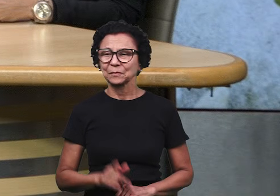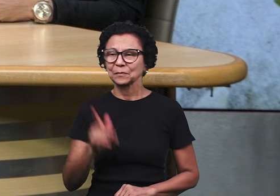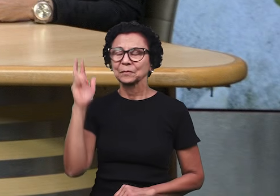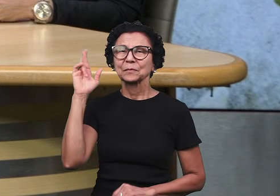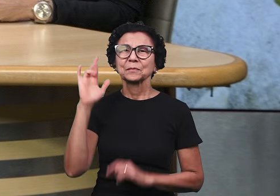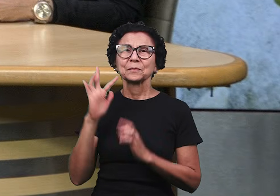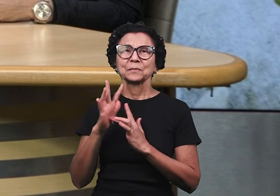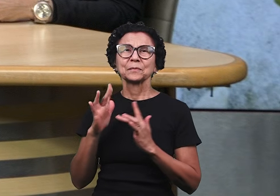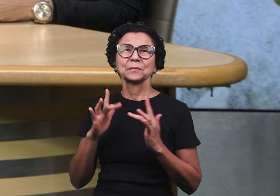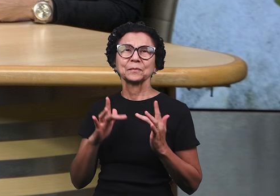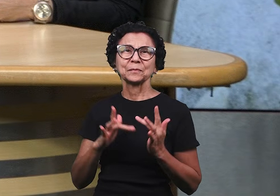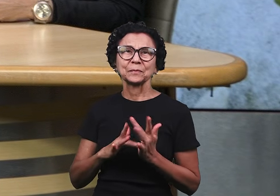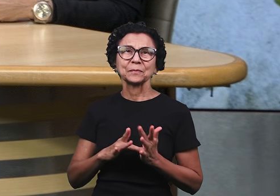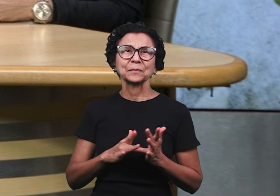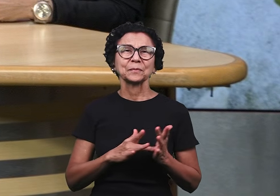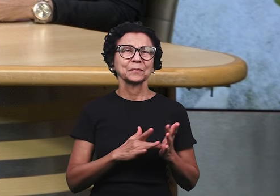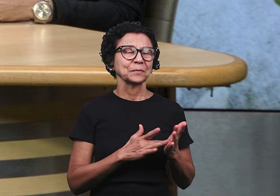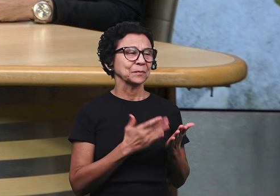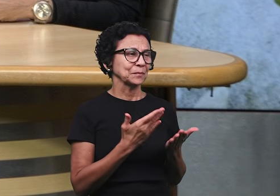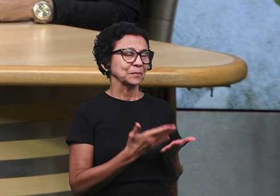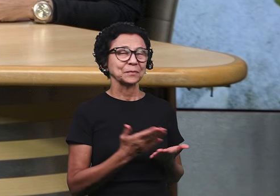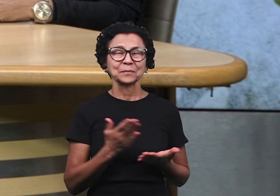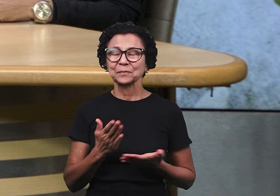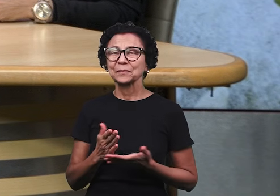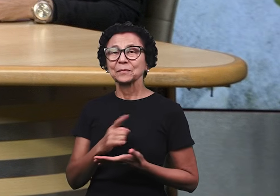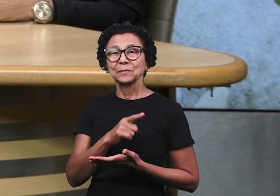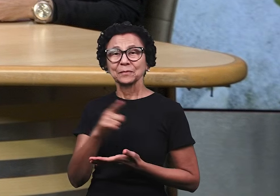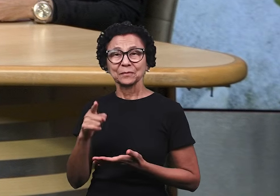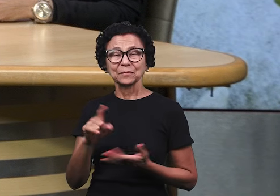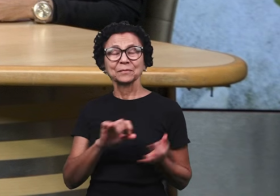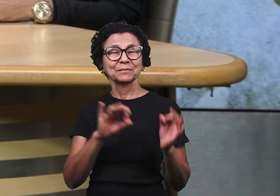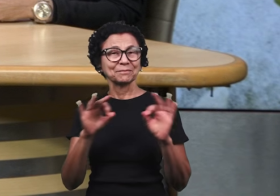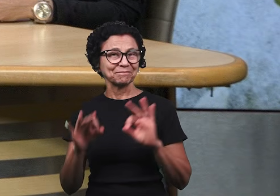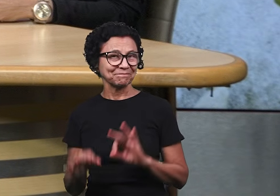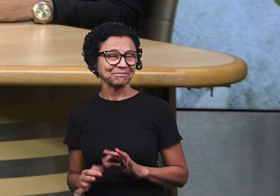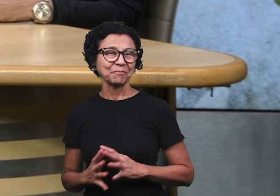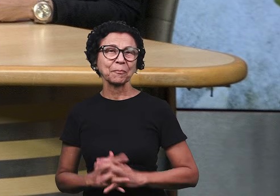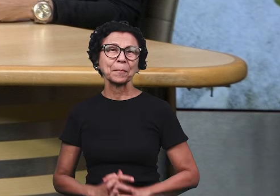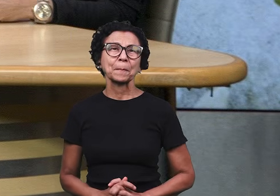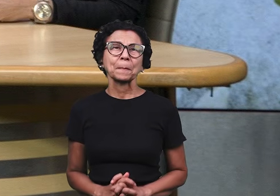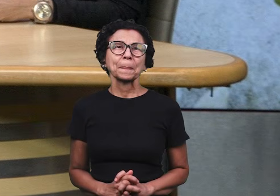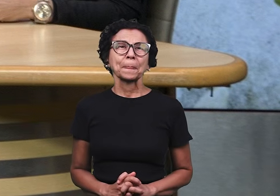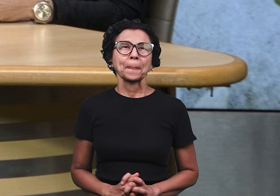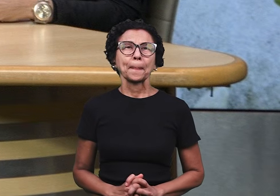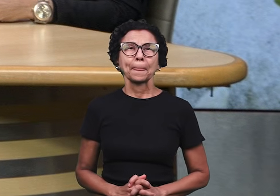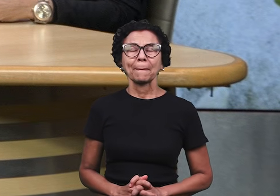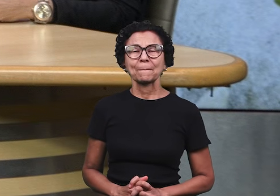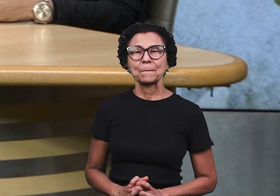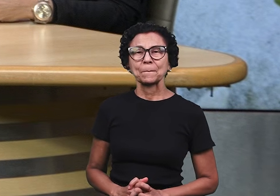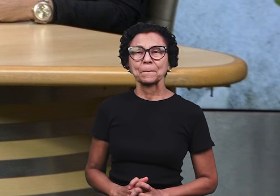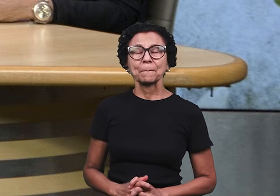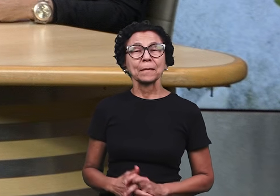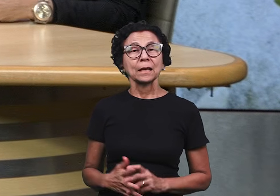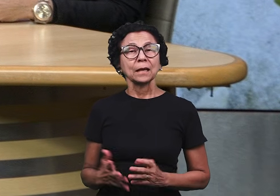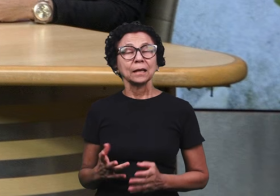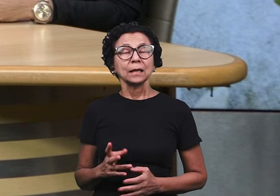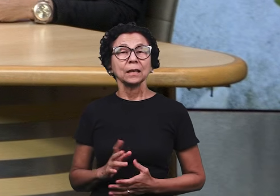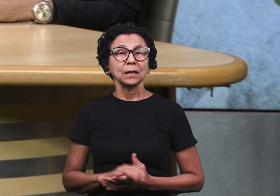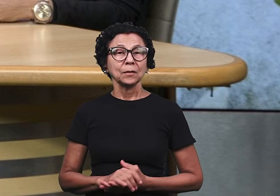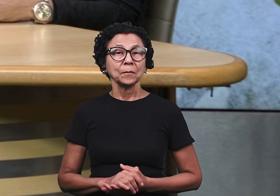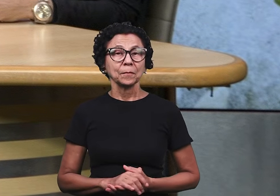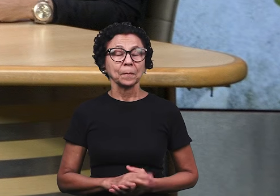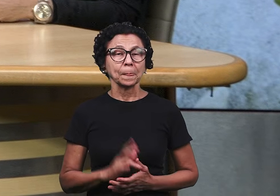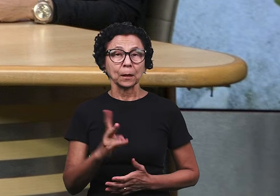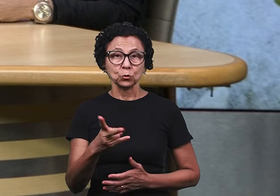Senhor, Andréia, a paz do Senhor, Cris, a paz do Senhor a todos vocês que estão nos assistindo e que hoje vão continuar conosco